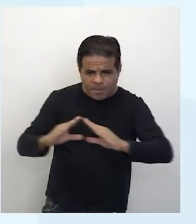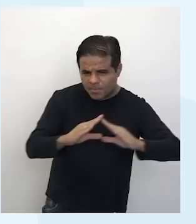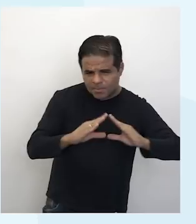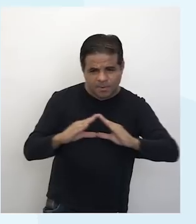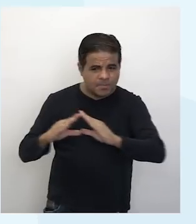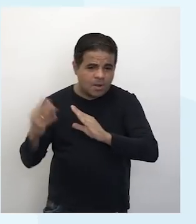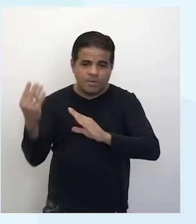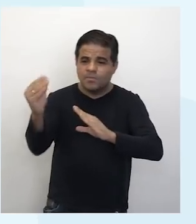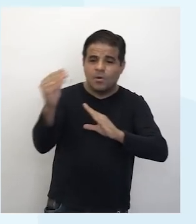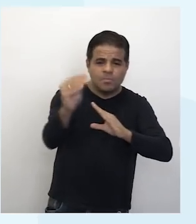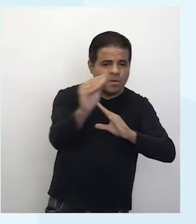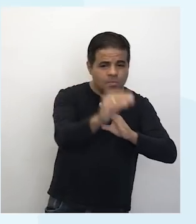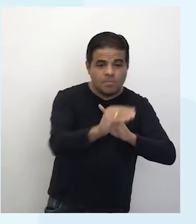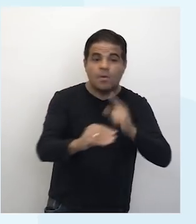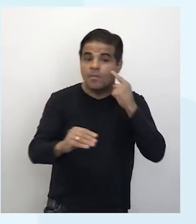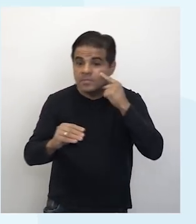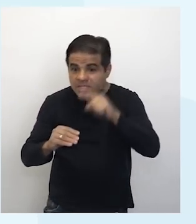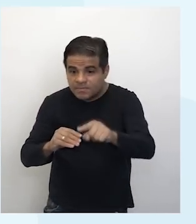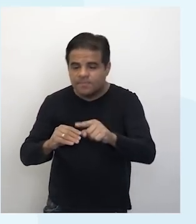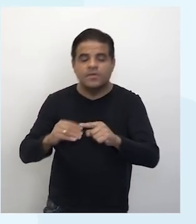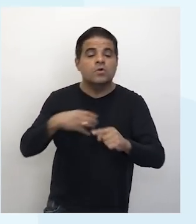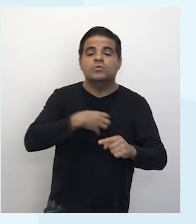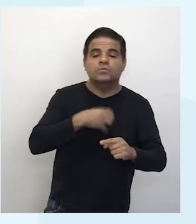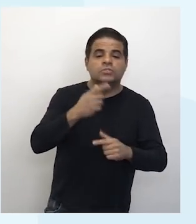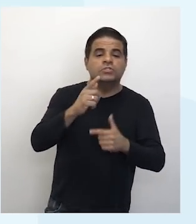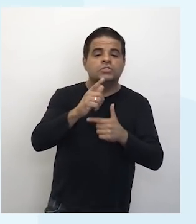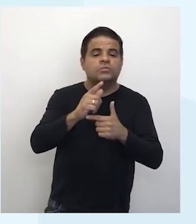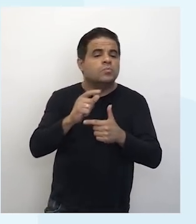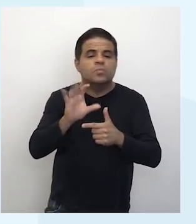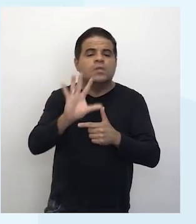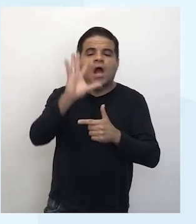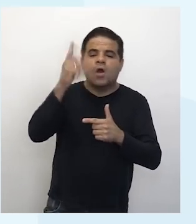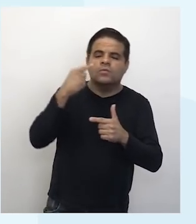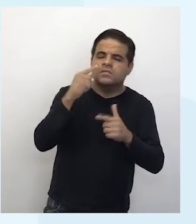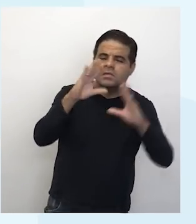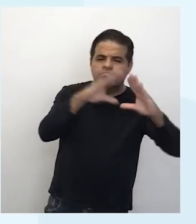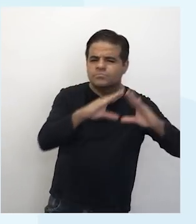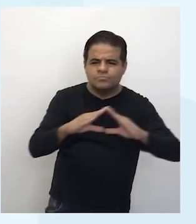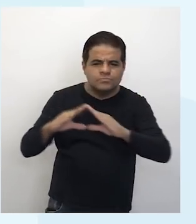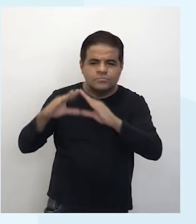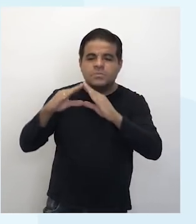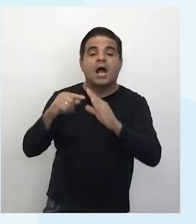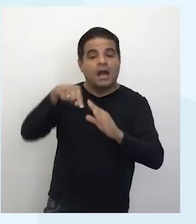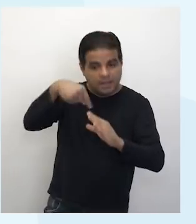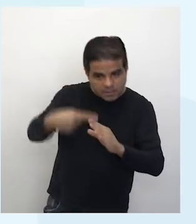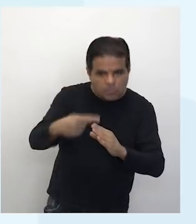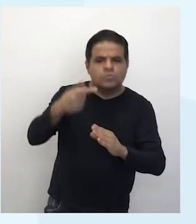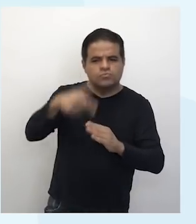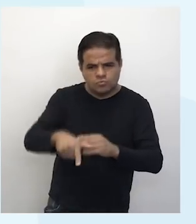unidades só para vocês enxergarem geometricamente o que está acontecendo. E aí a gente conta de